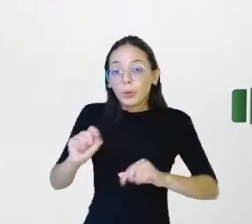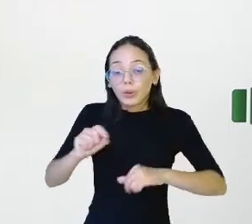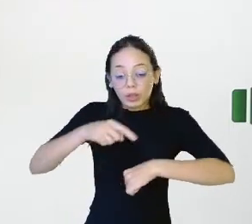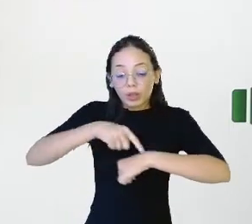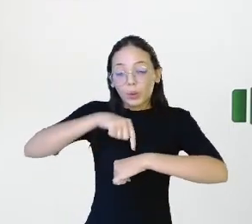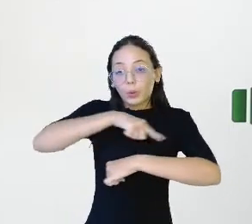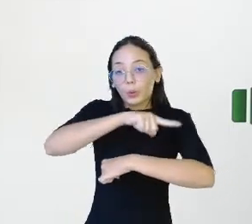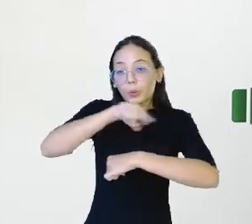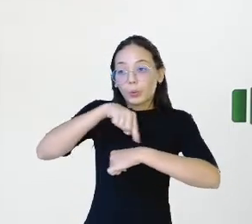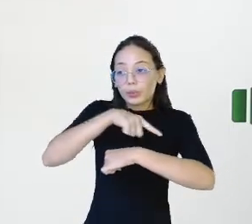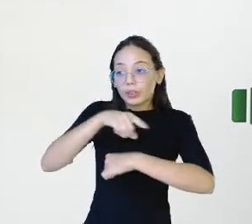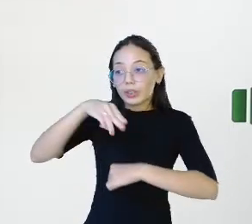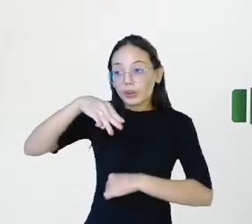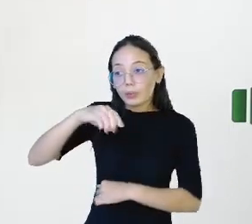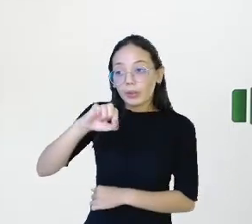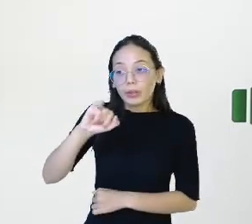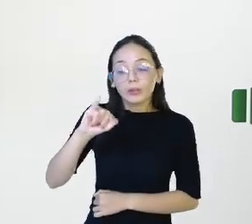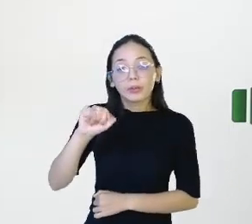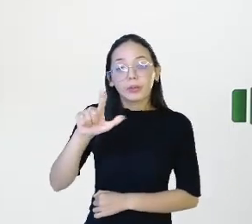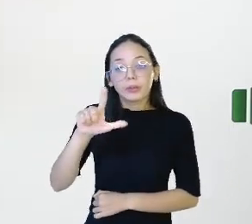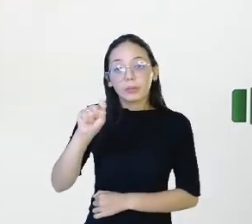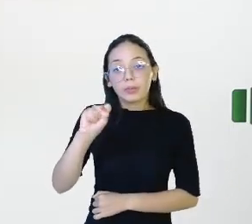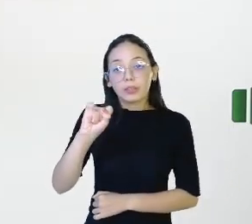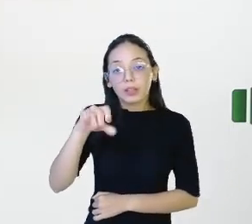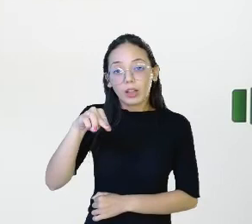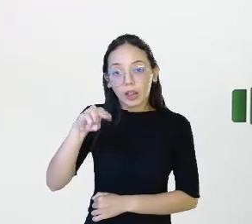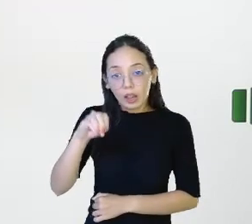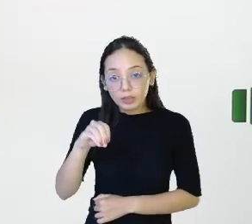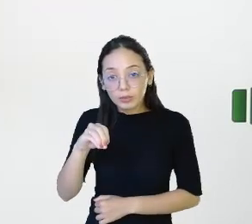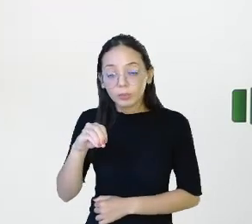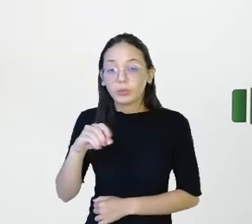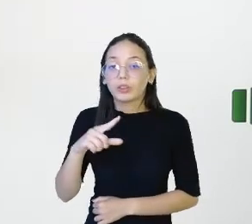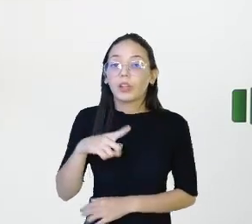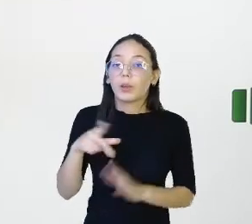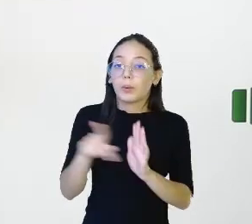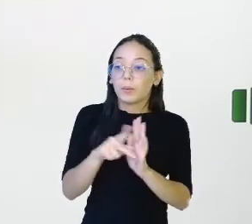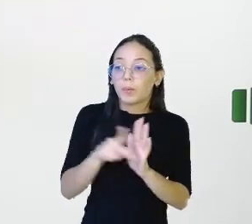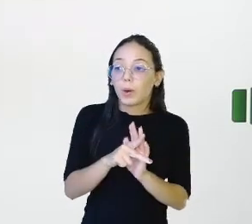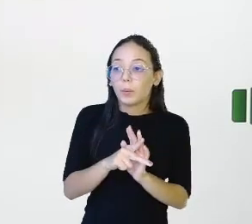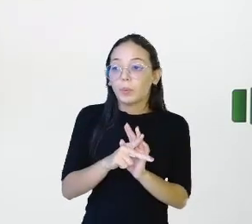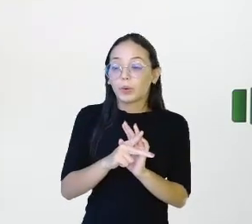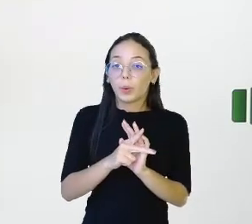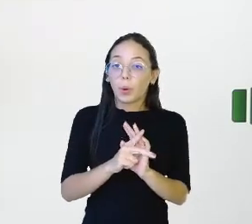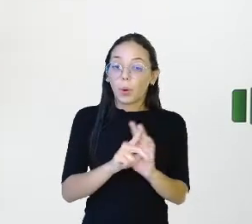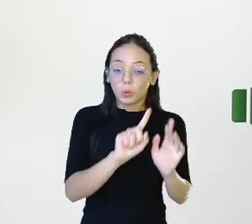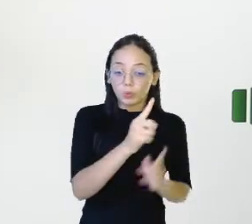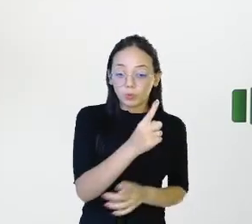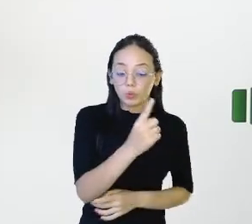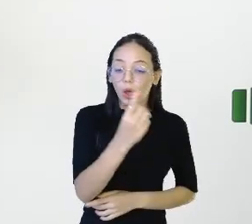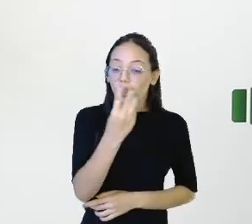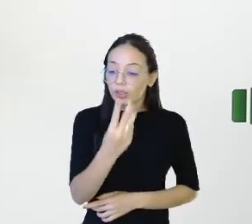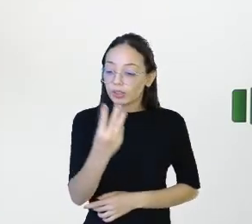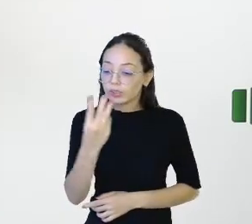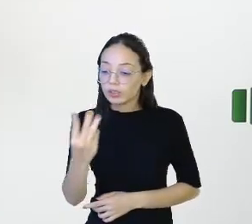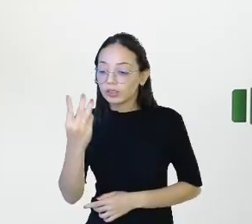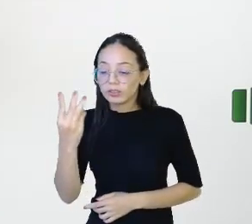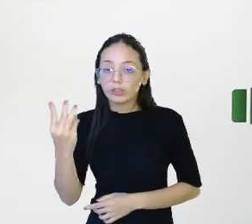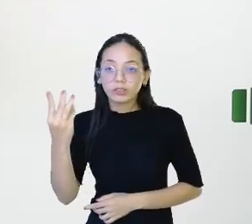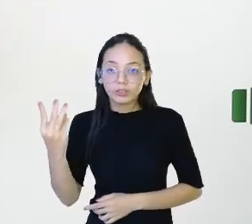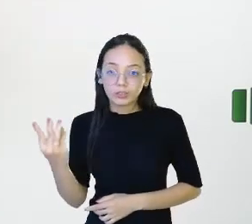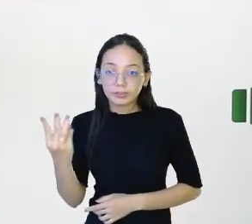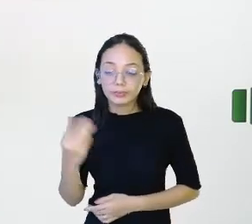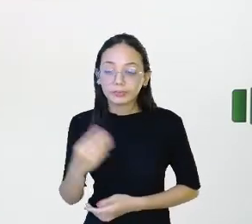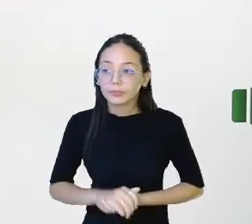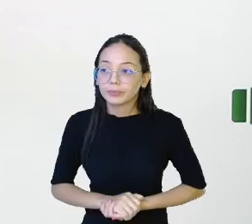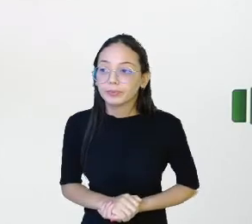tempo milesimal. Normalmente tem o inteiro primeiro e 3 casas depois da vírgula. Beleza?